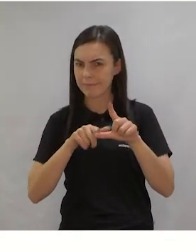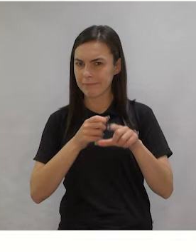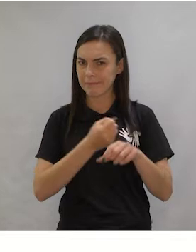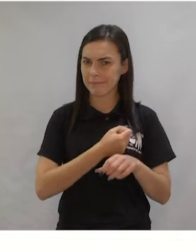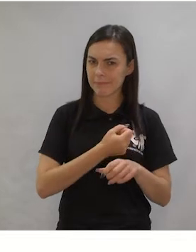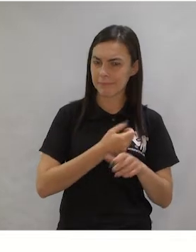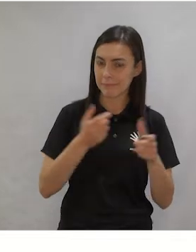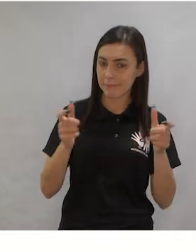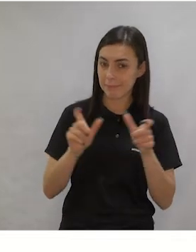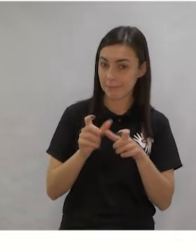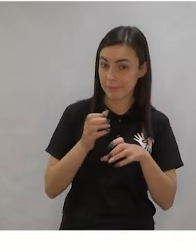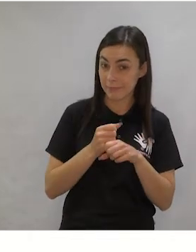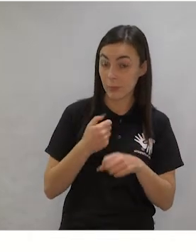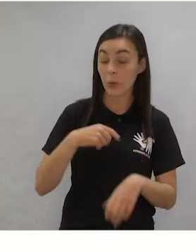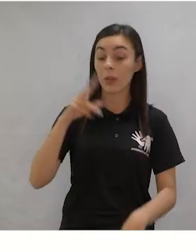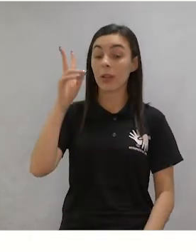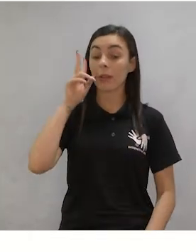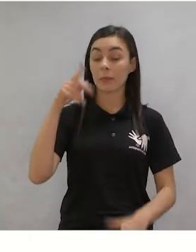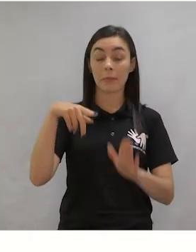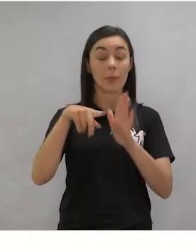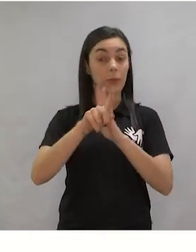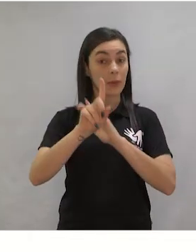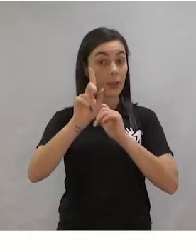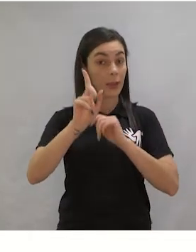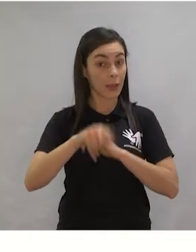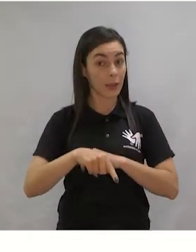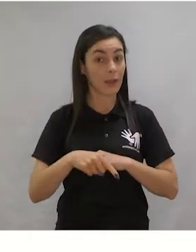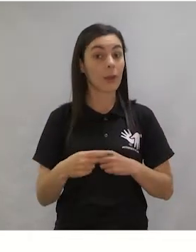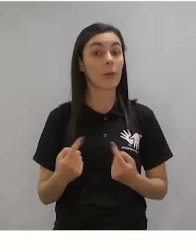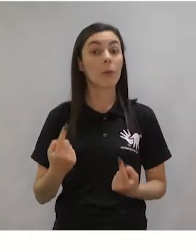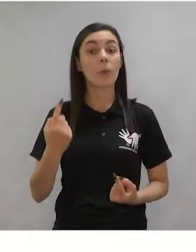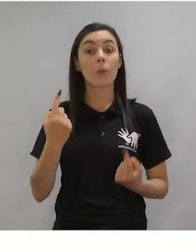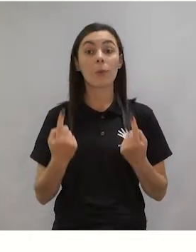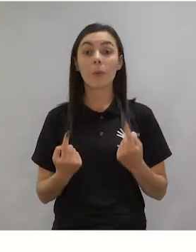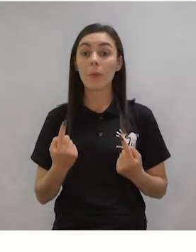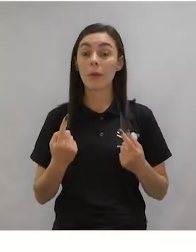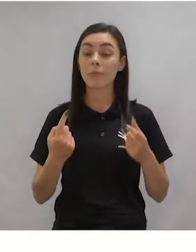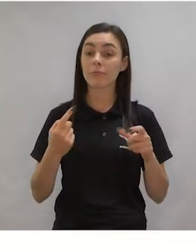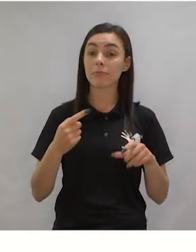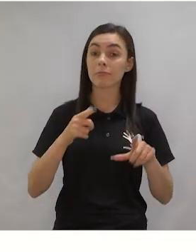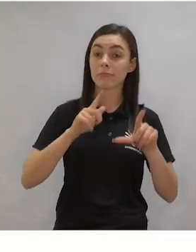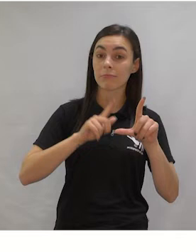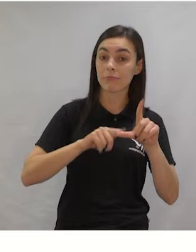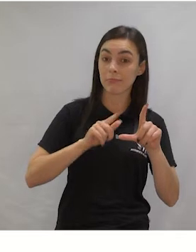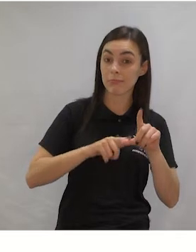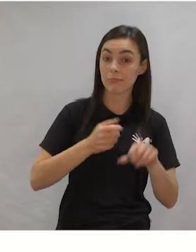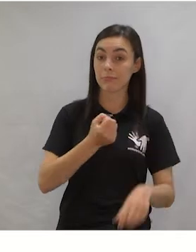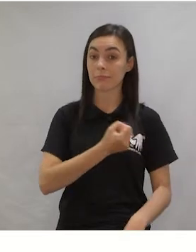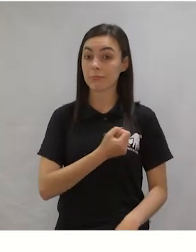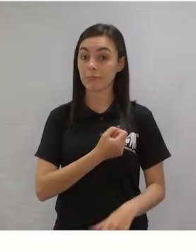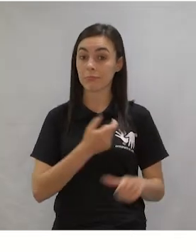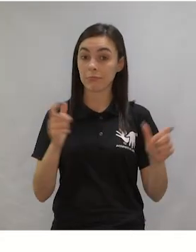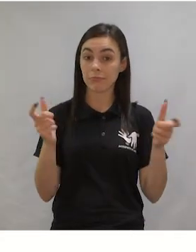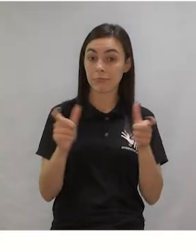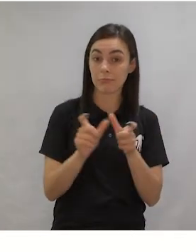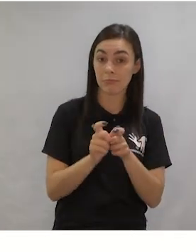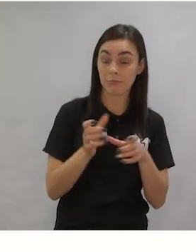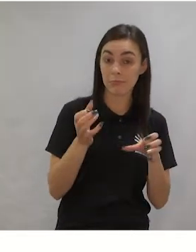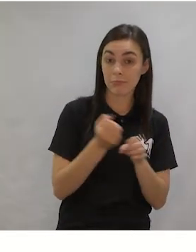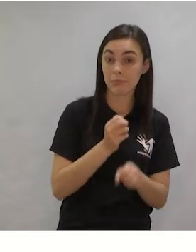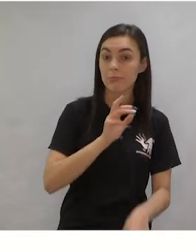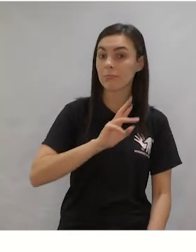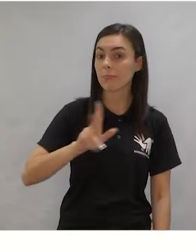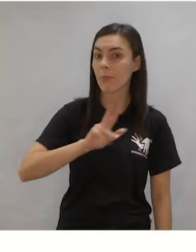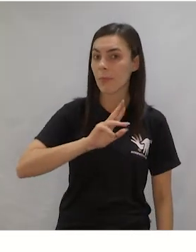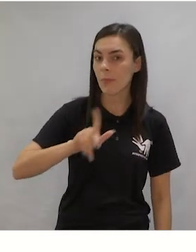numérica? Lembrando que eu quero saber, qual dessas expressões não é uma expressão algébrica? Será que é